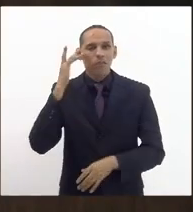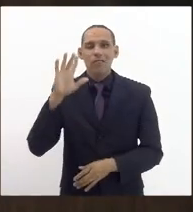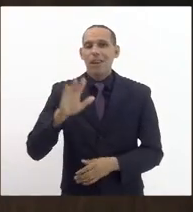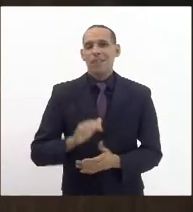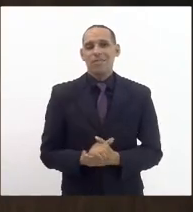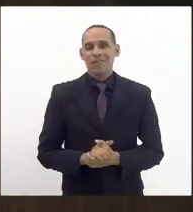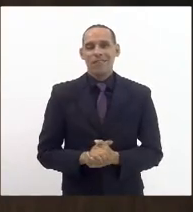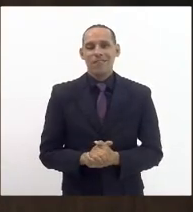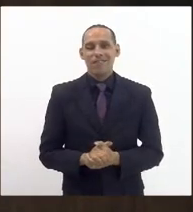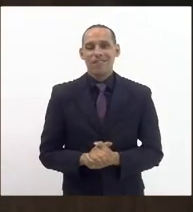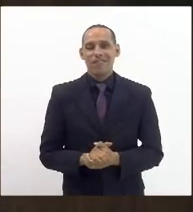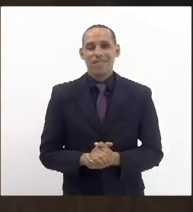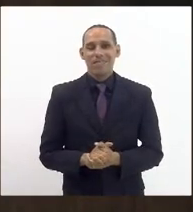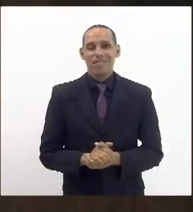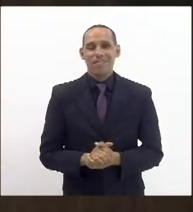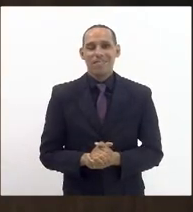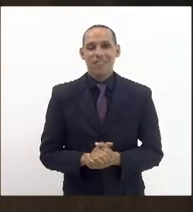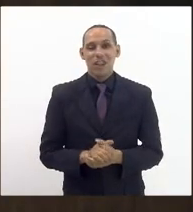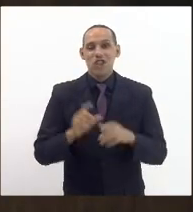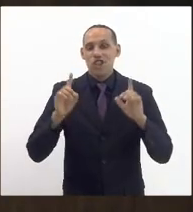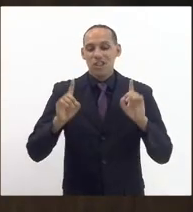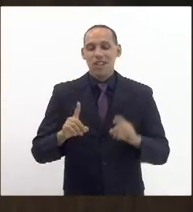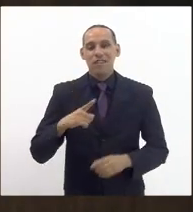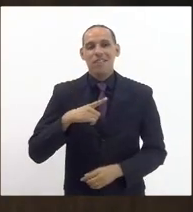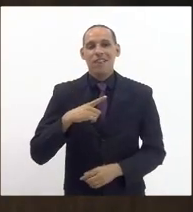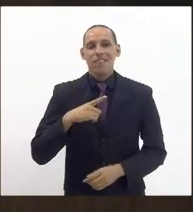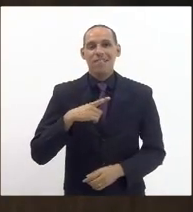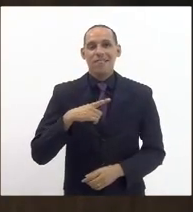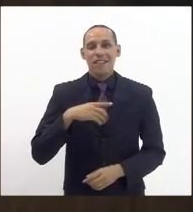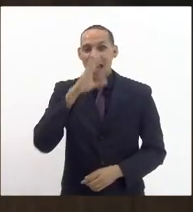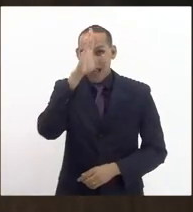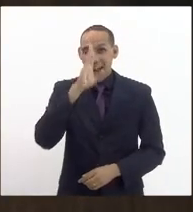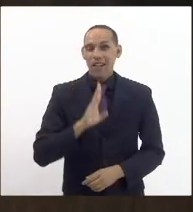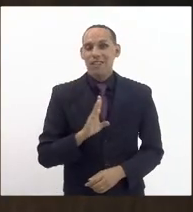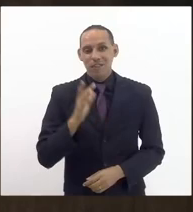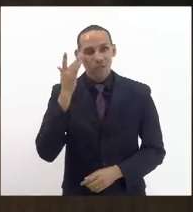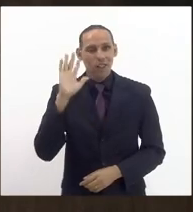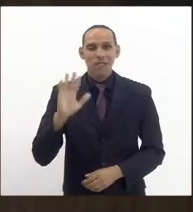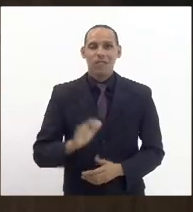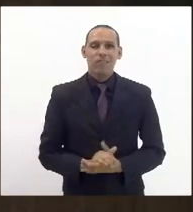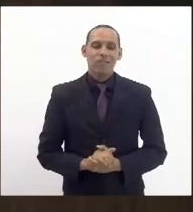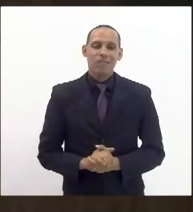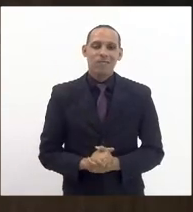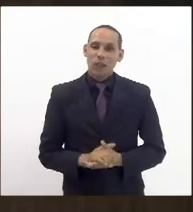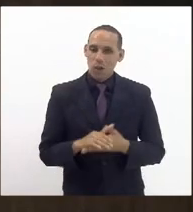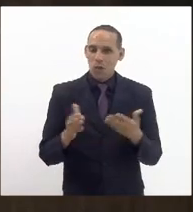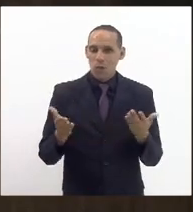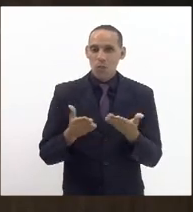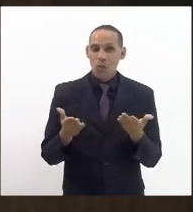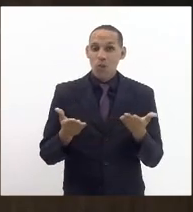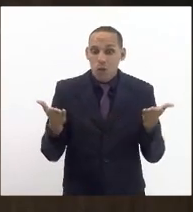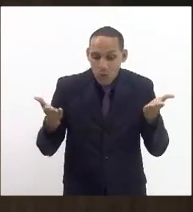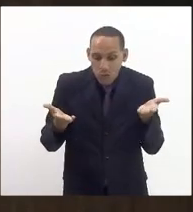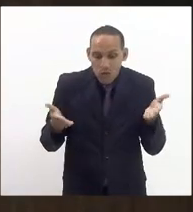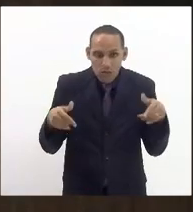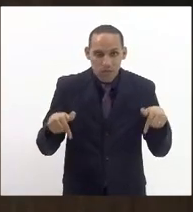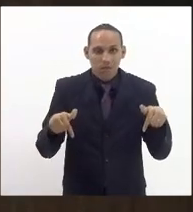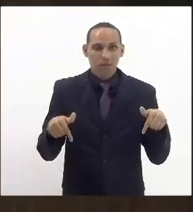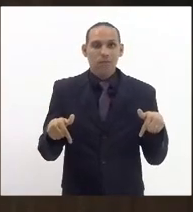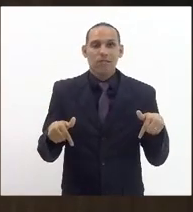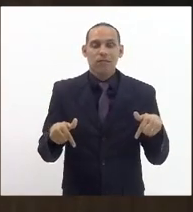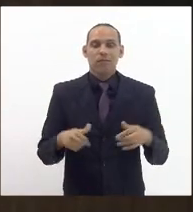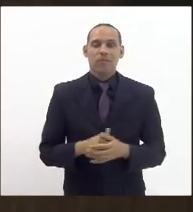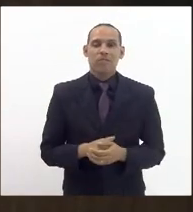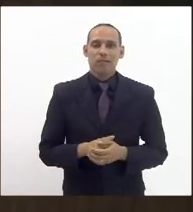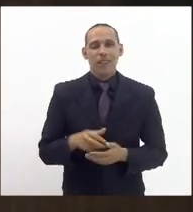Ju, que ela tem direito à gratuidade. Hoje, na data de hoje, né, a